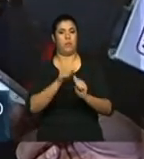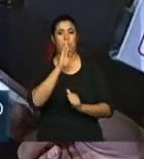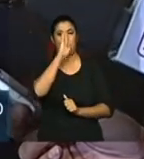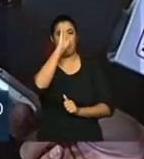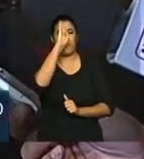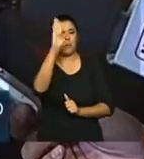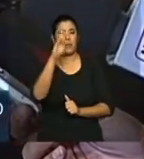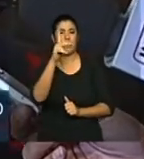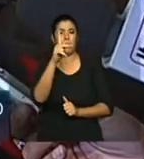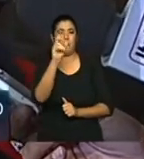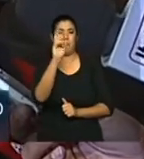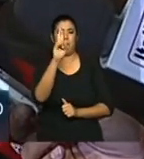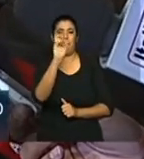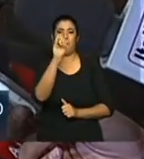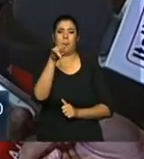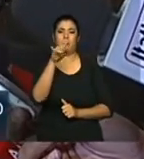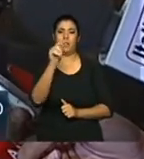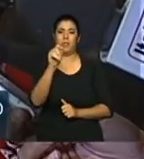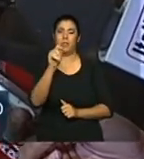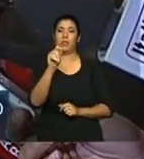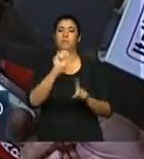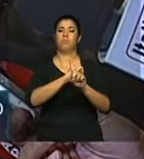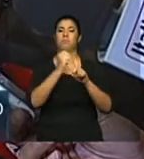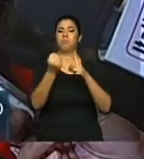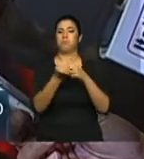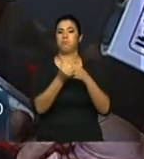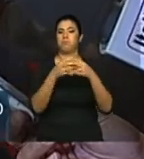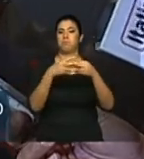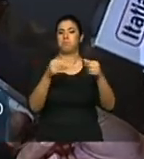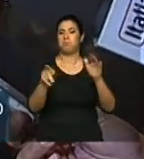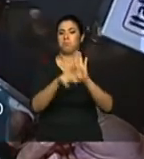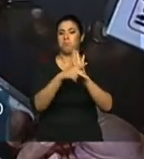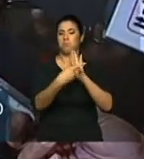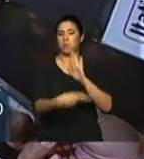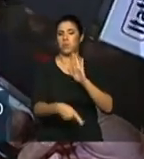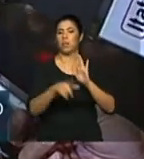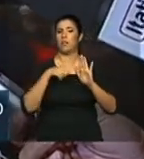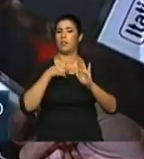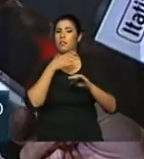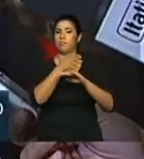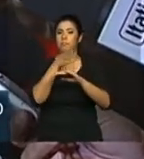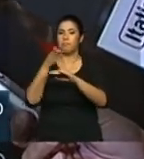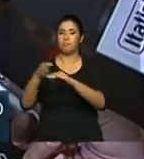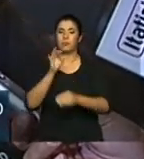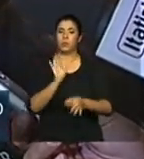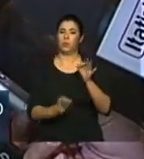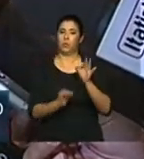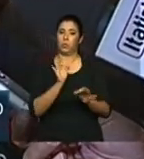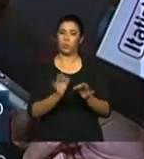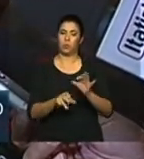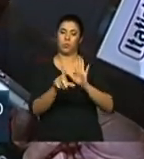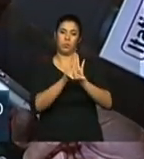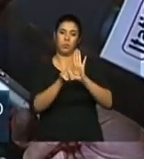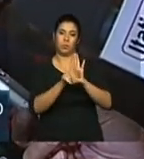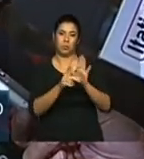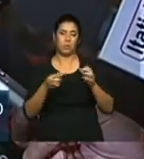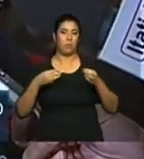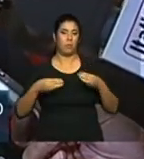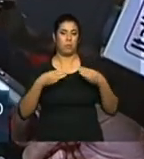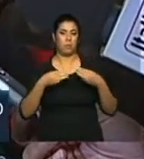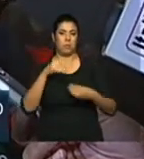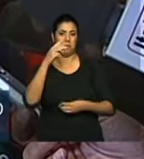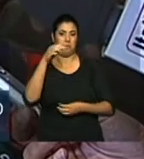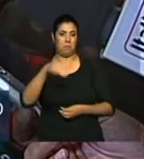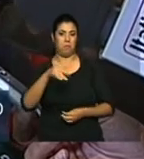propriedade passa pelo Congresso Nacional, pelo Poder Judiciário, que no limite julga os conflitos, pelo Ministério